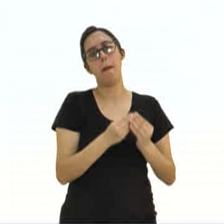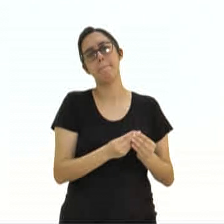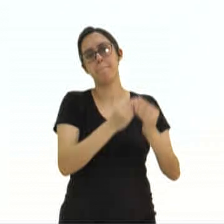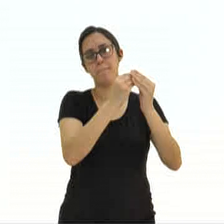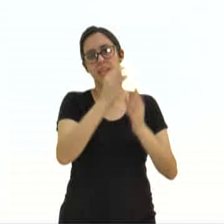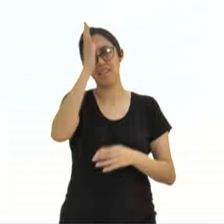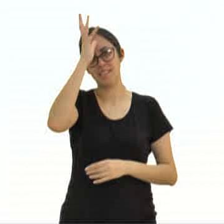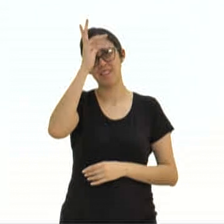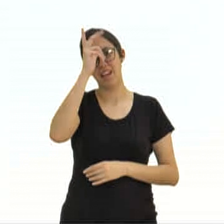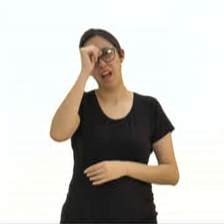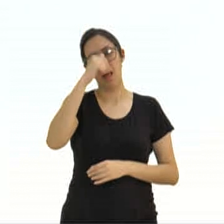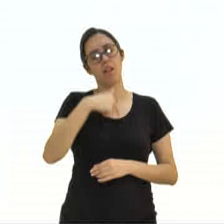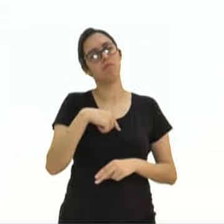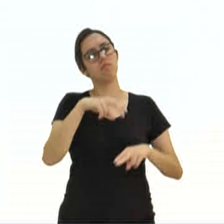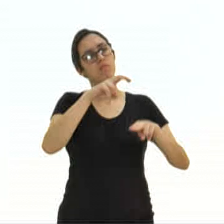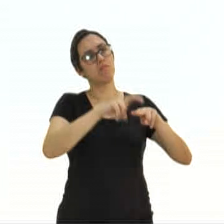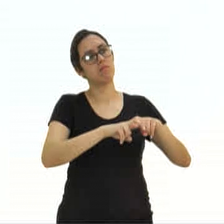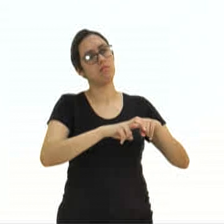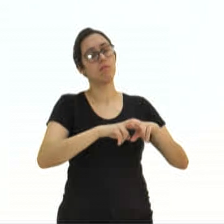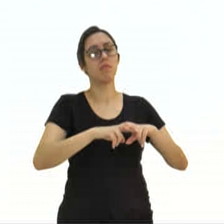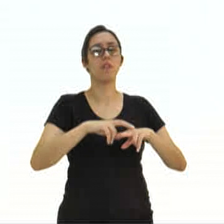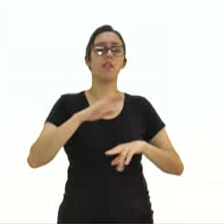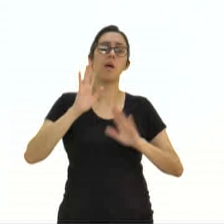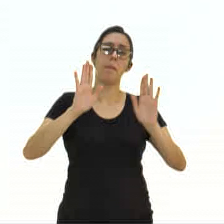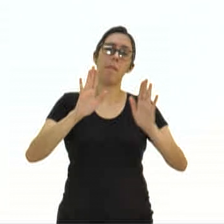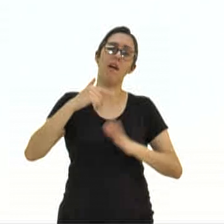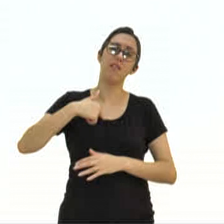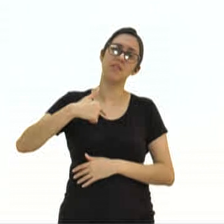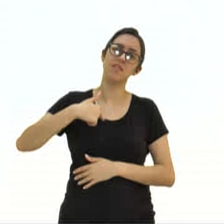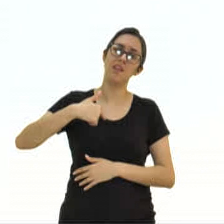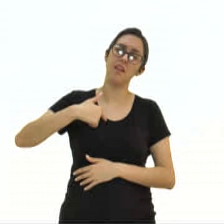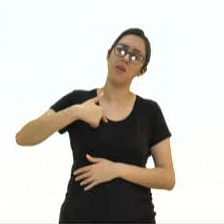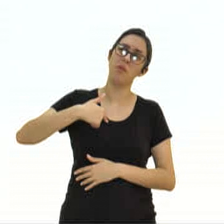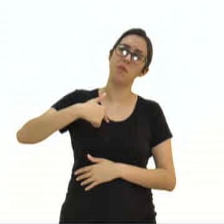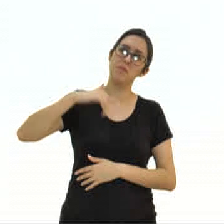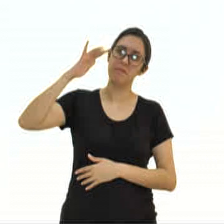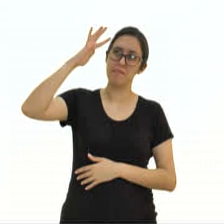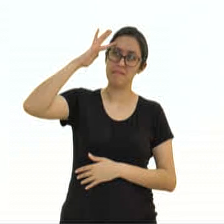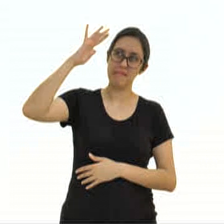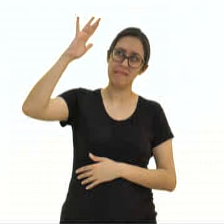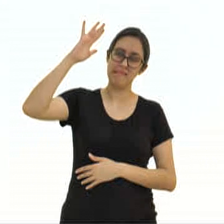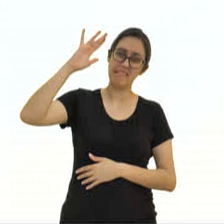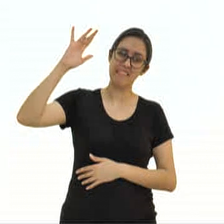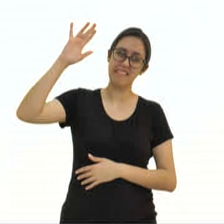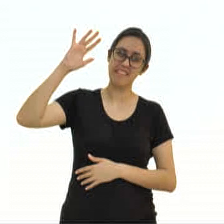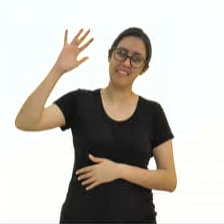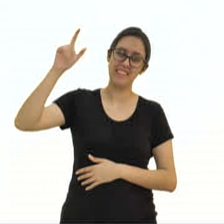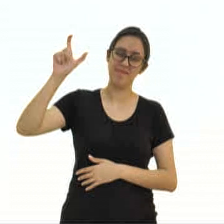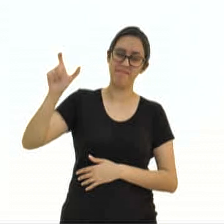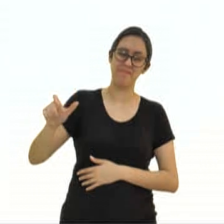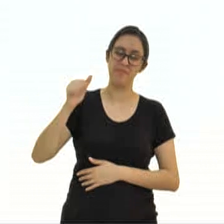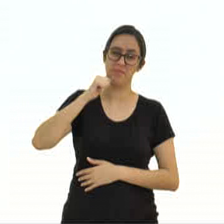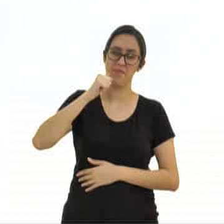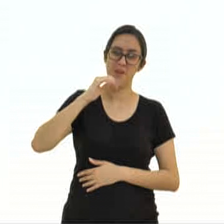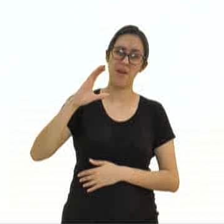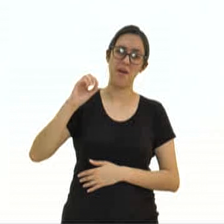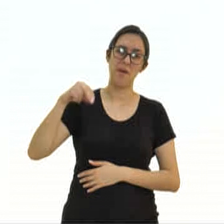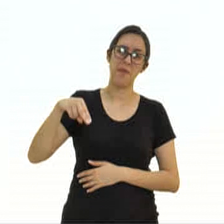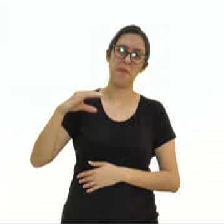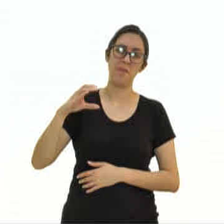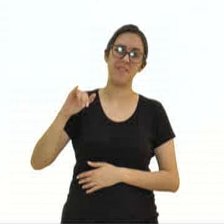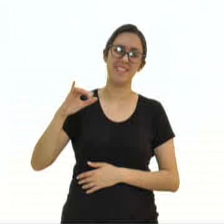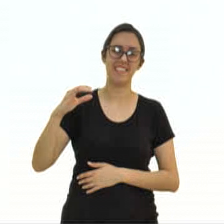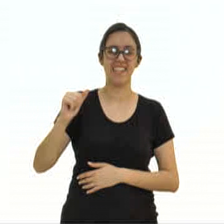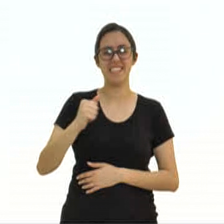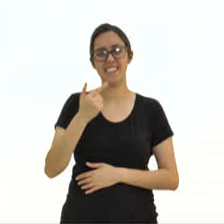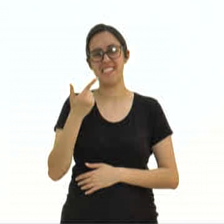de Conceição interpôs-se mais de uma vez entre mim e o padre. Fiquei isto à conta dos meus